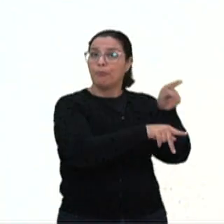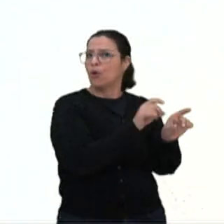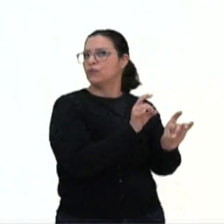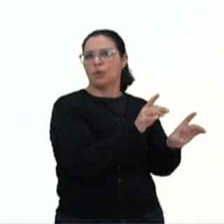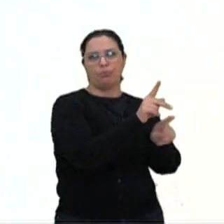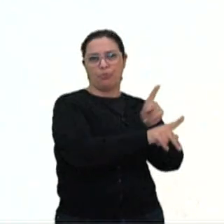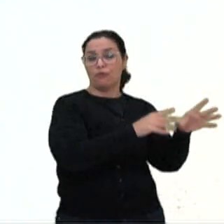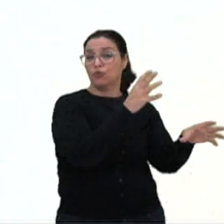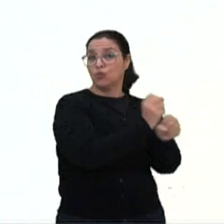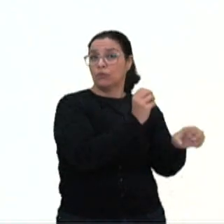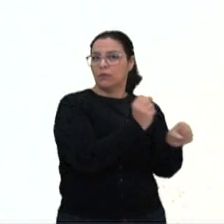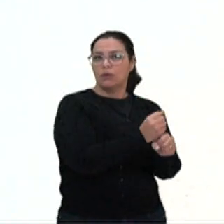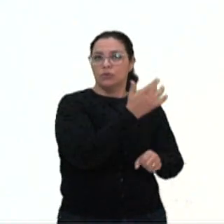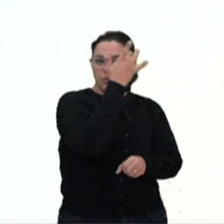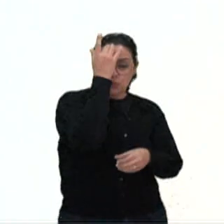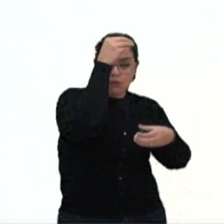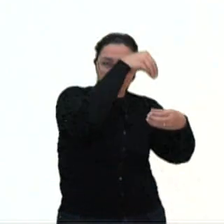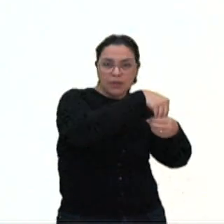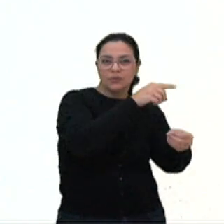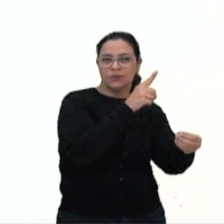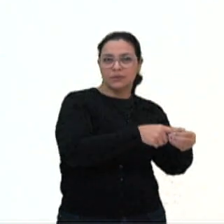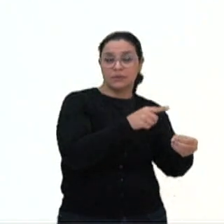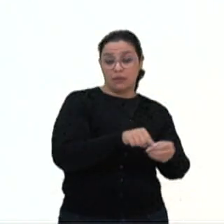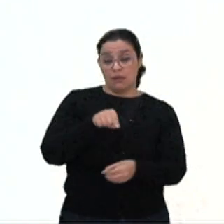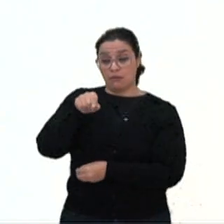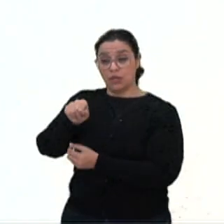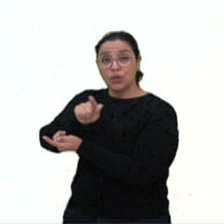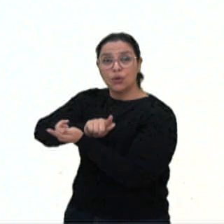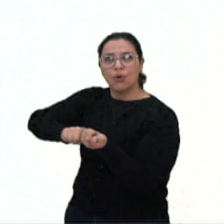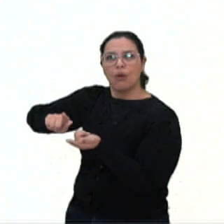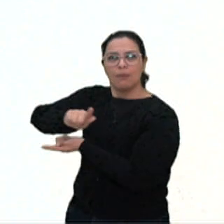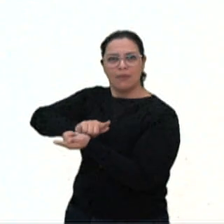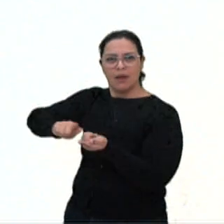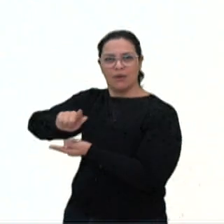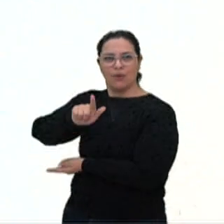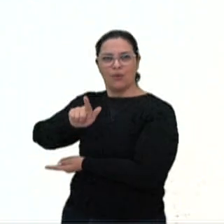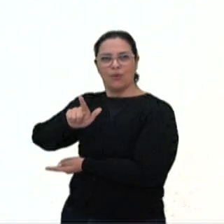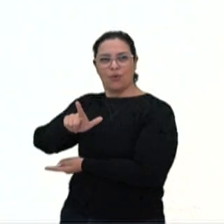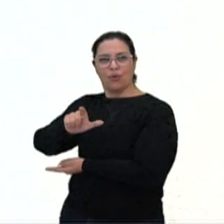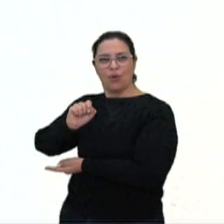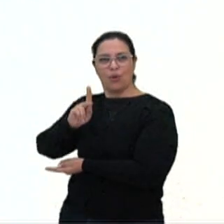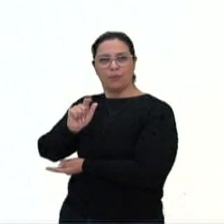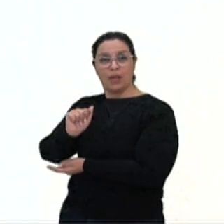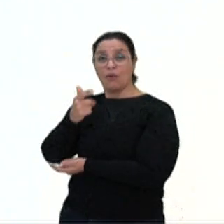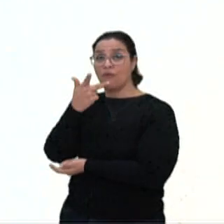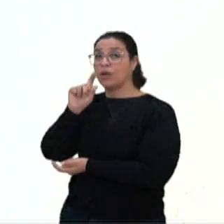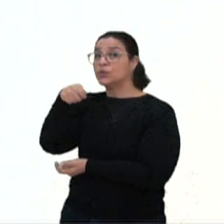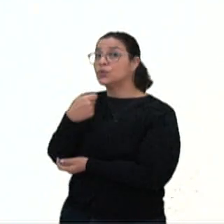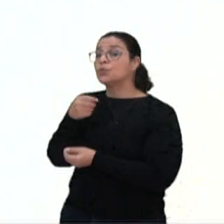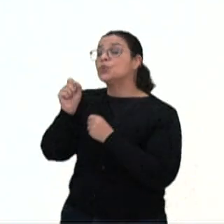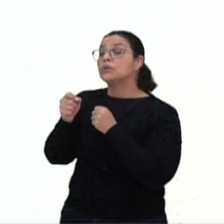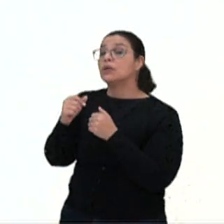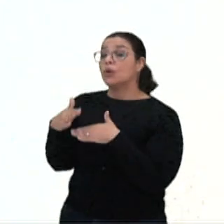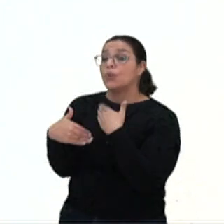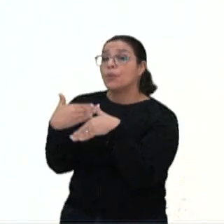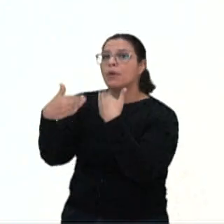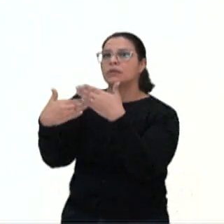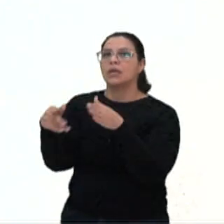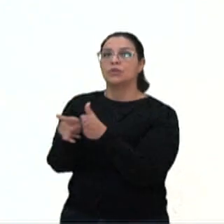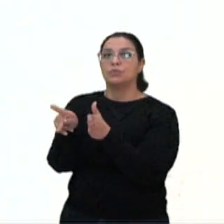questão demográfica, quando eu falo de cidade global, eu estou trabalhando com a ideia do processo